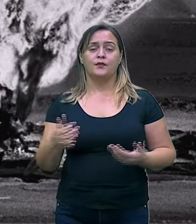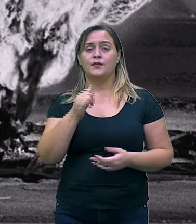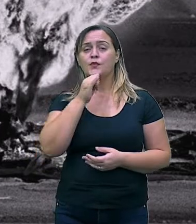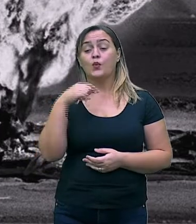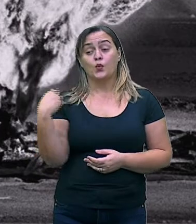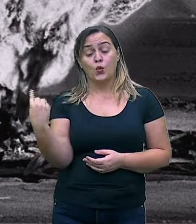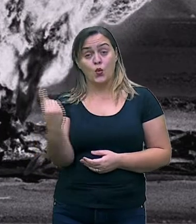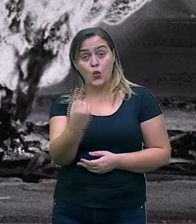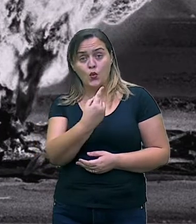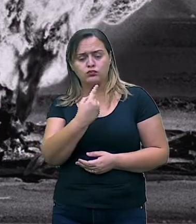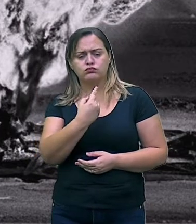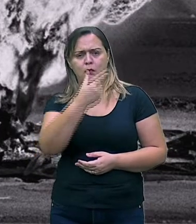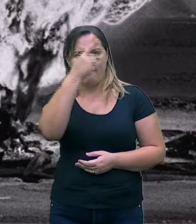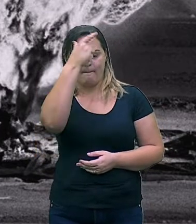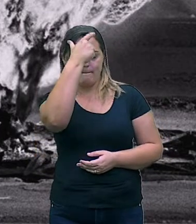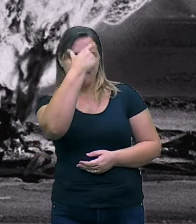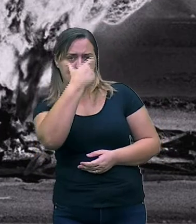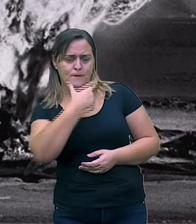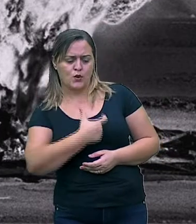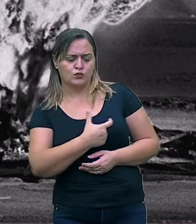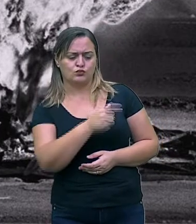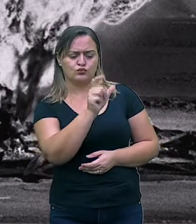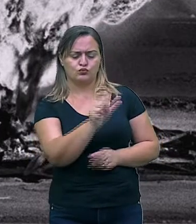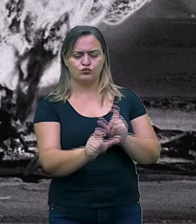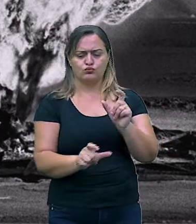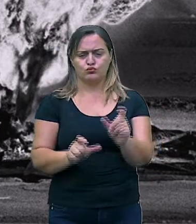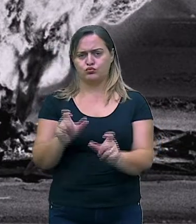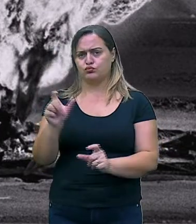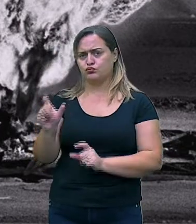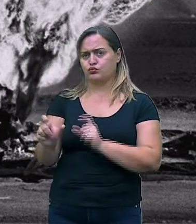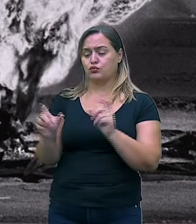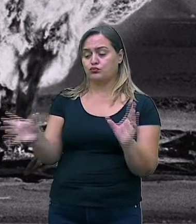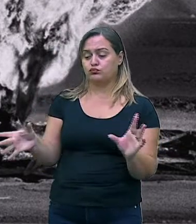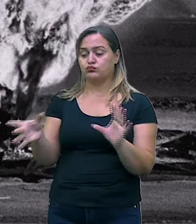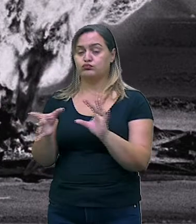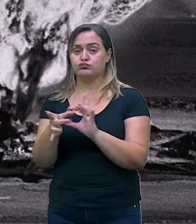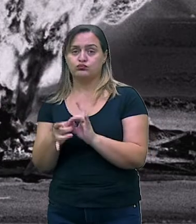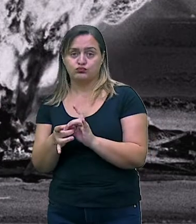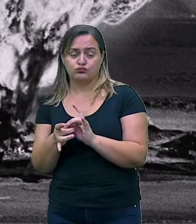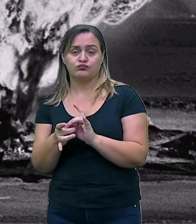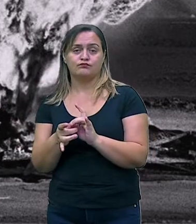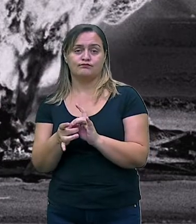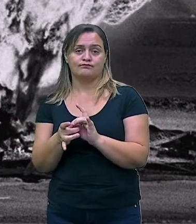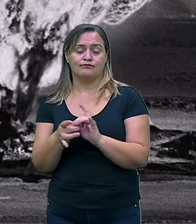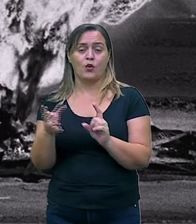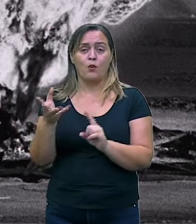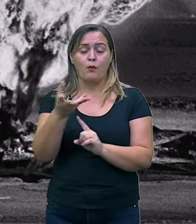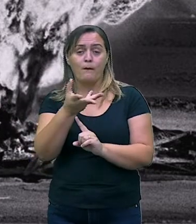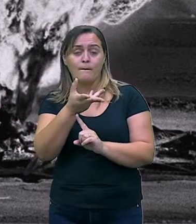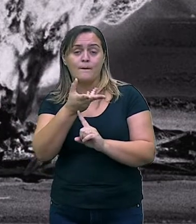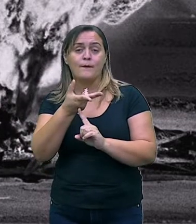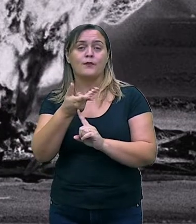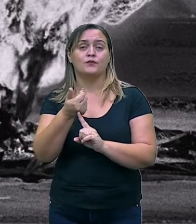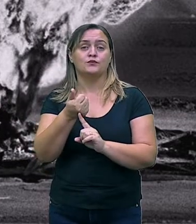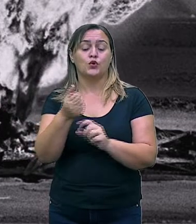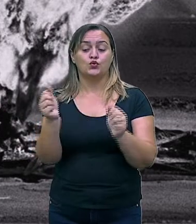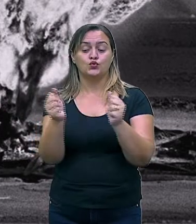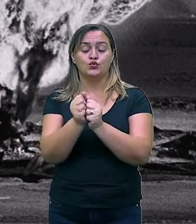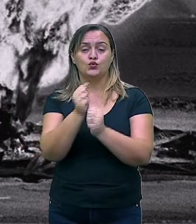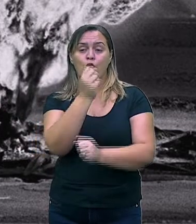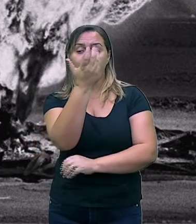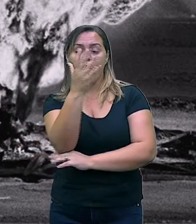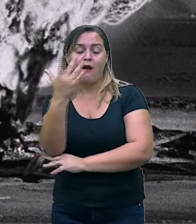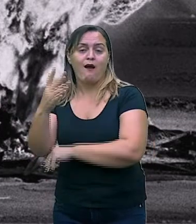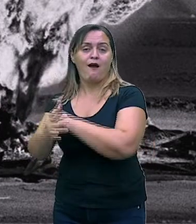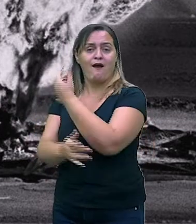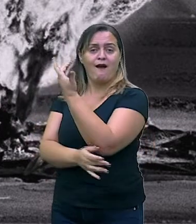com a natureza. Nós falamos das pinturas e da arte corporal, mas também podemos falar da nossa relação junto à natureza, junto à